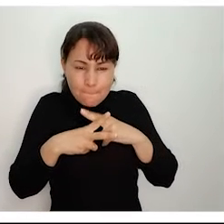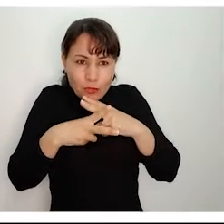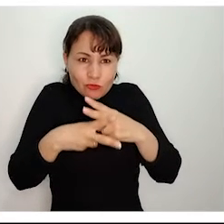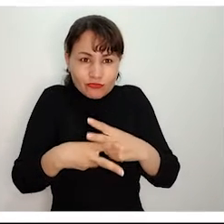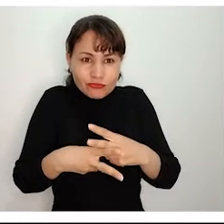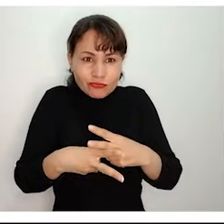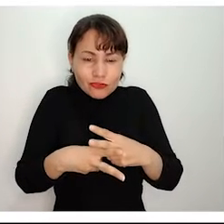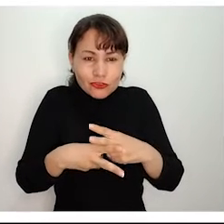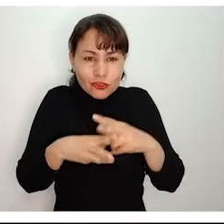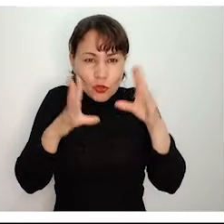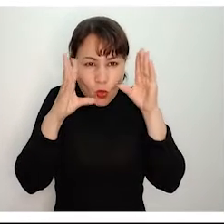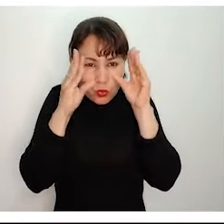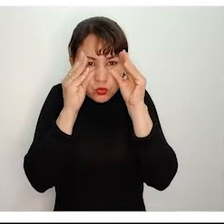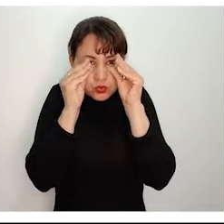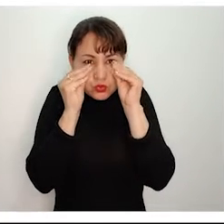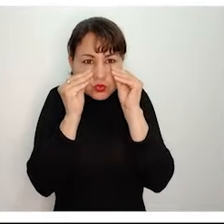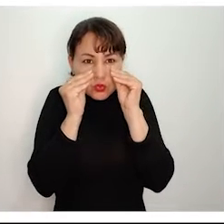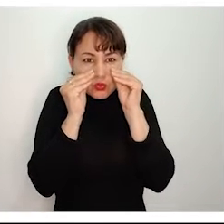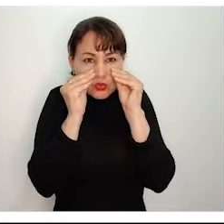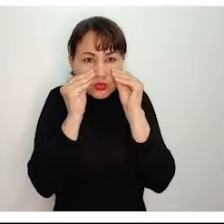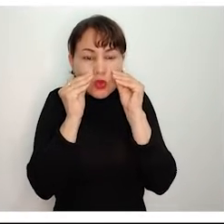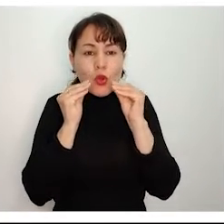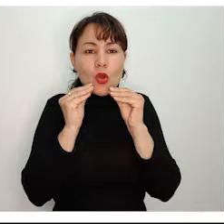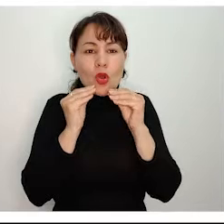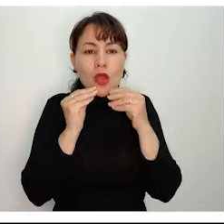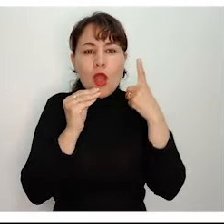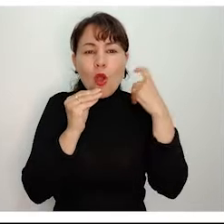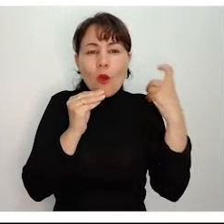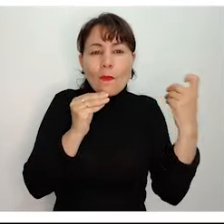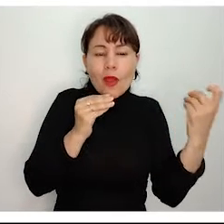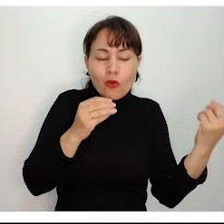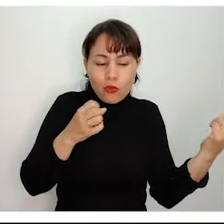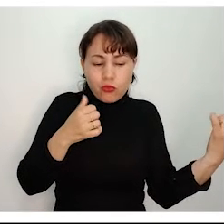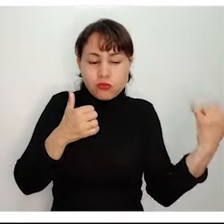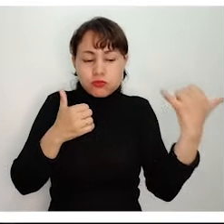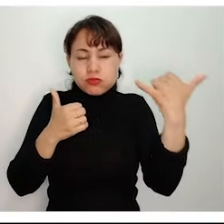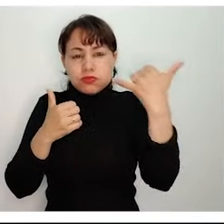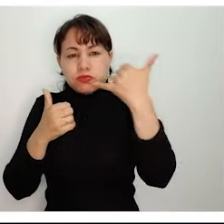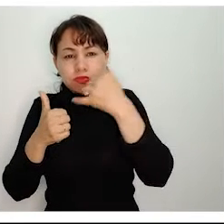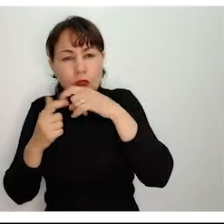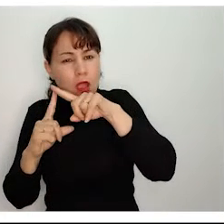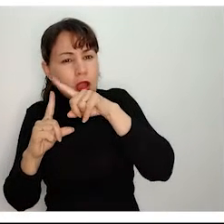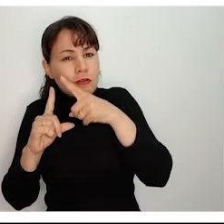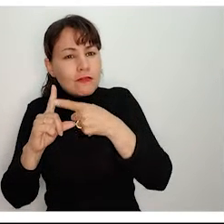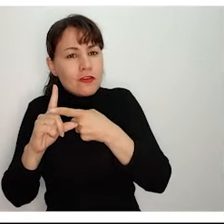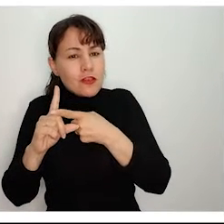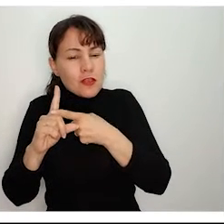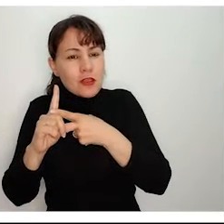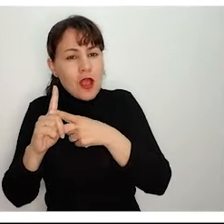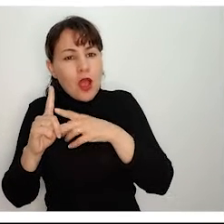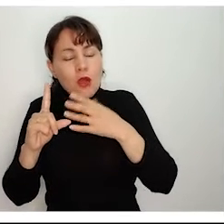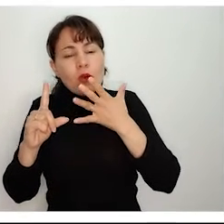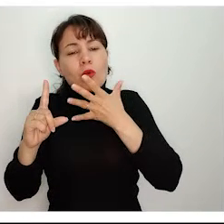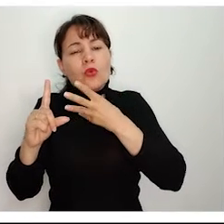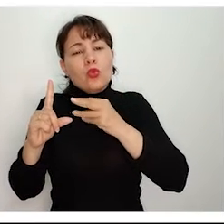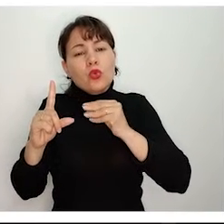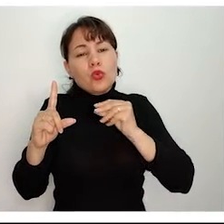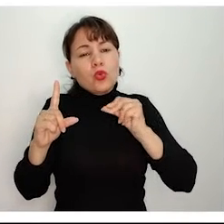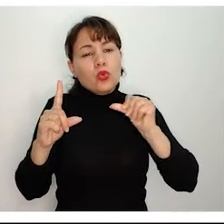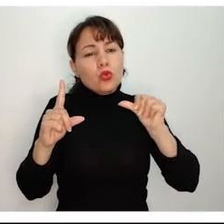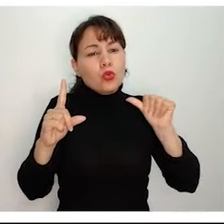ambiente bem protegido, escuro, os ruídos chegam até ela sim, mas de forma